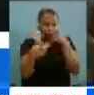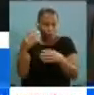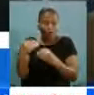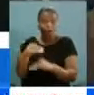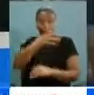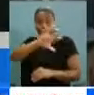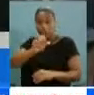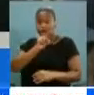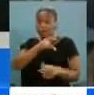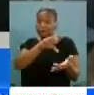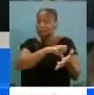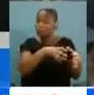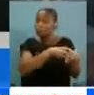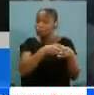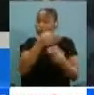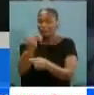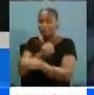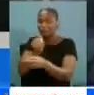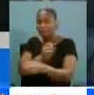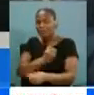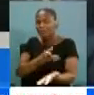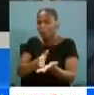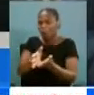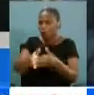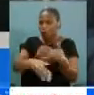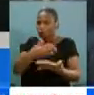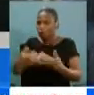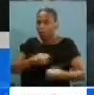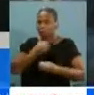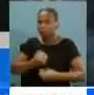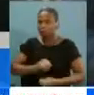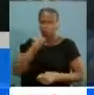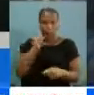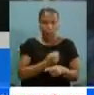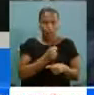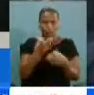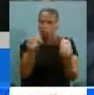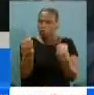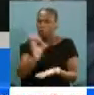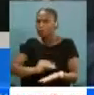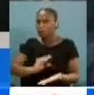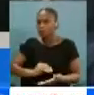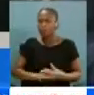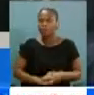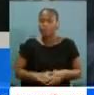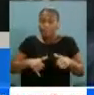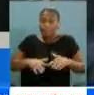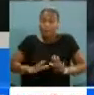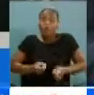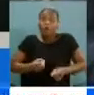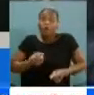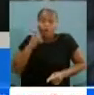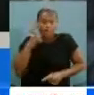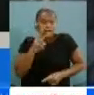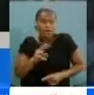país venha a ser uma plataforma de serviços, continuar a consolidação fiscal e muito mais. Mas o que vi